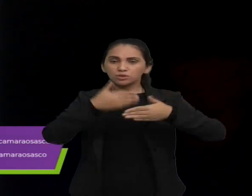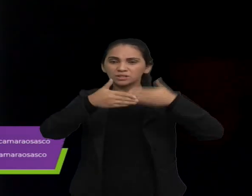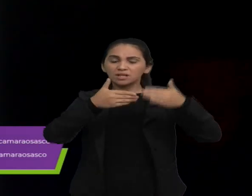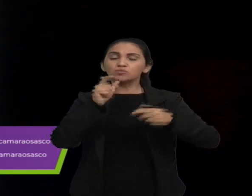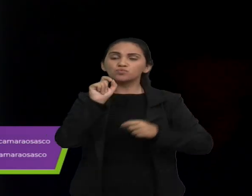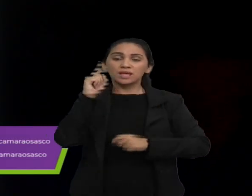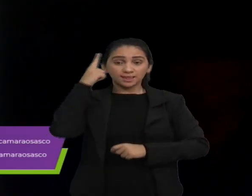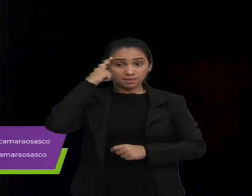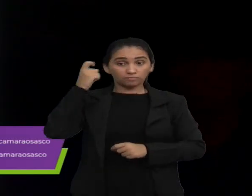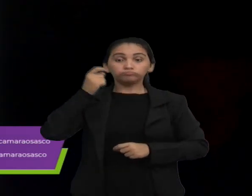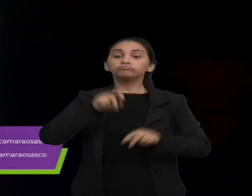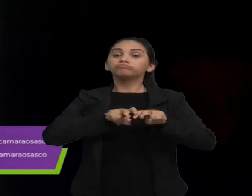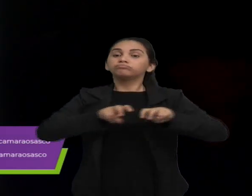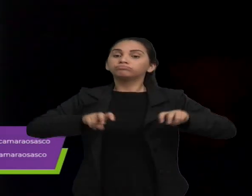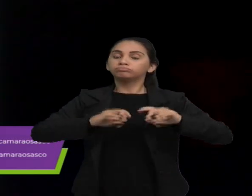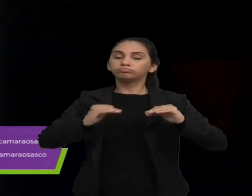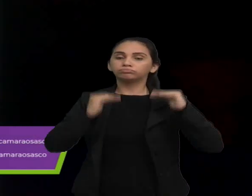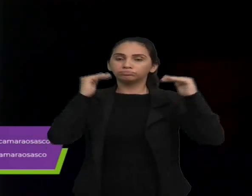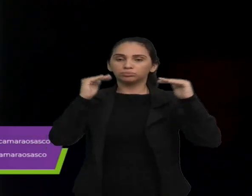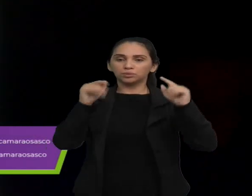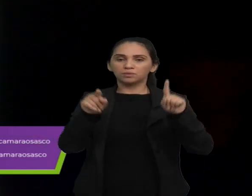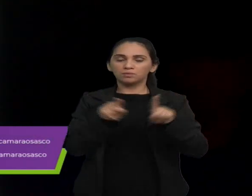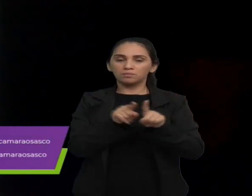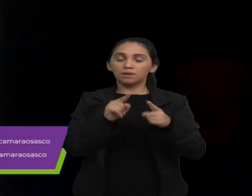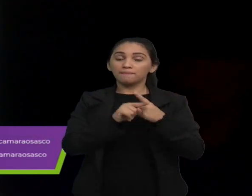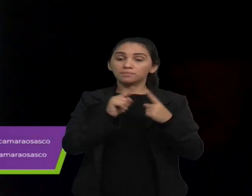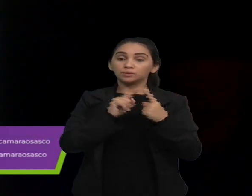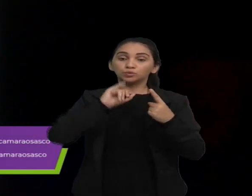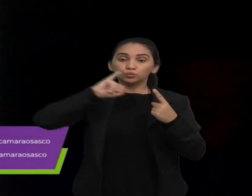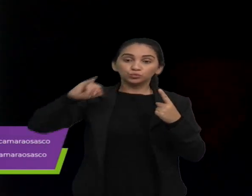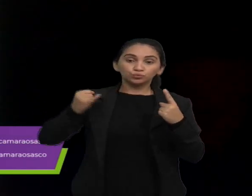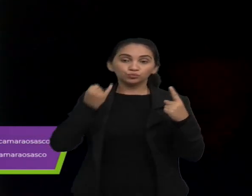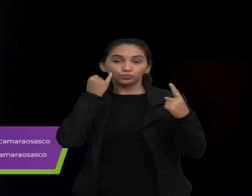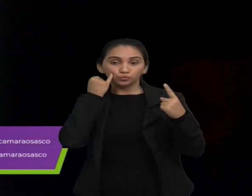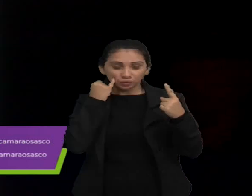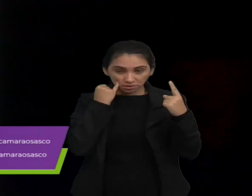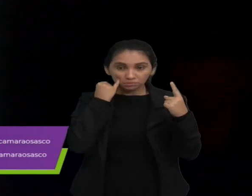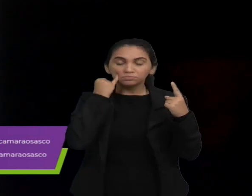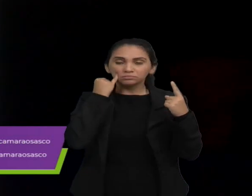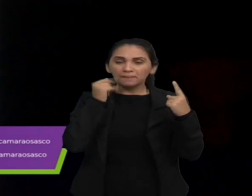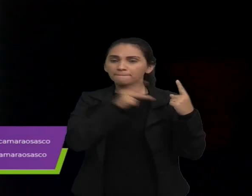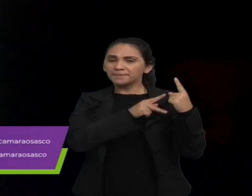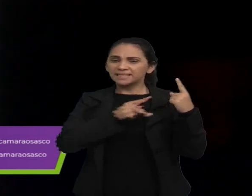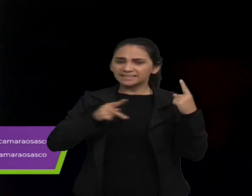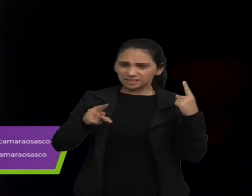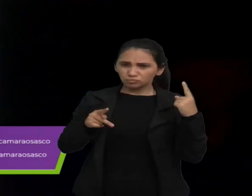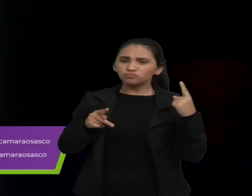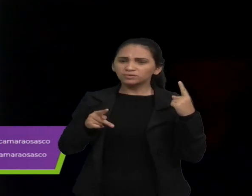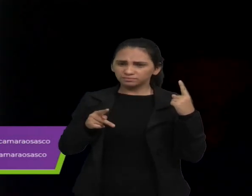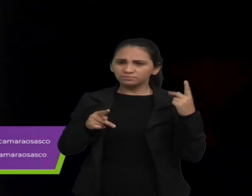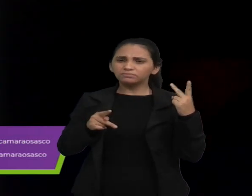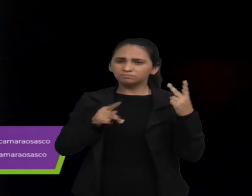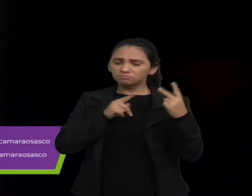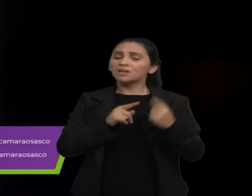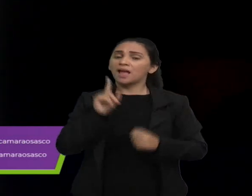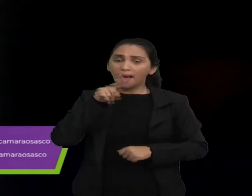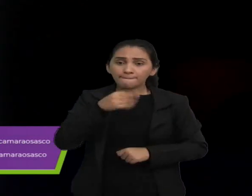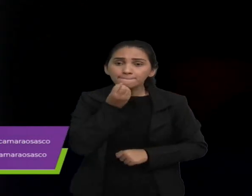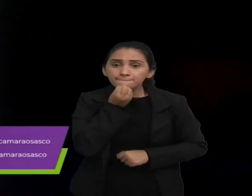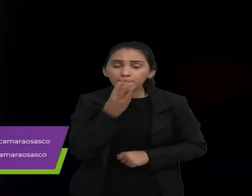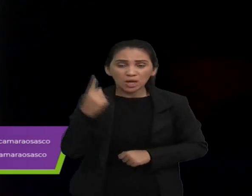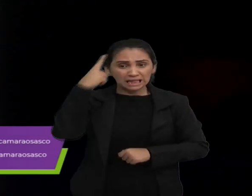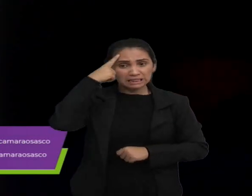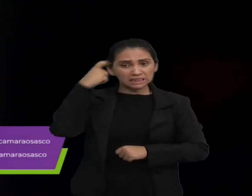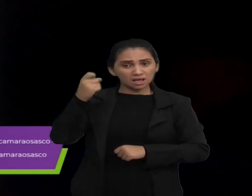lançamento dessa Frente Parlamentar, na figura da presidente Juliana Dutivoz, que é uma iniciativa muito